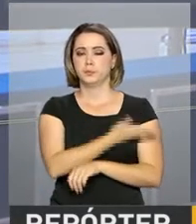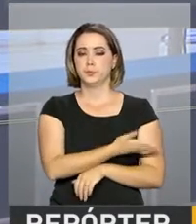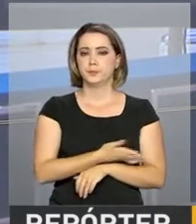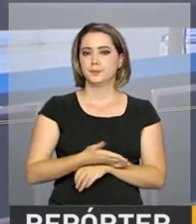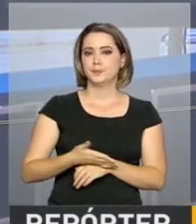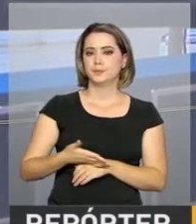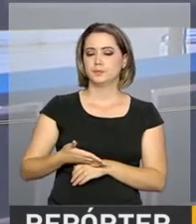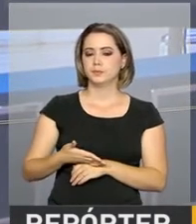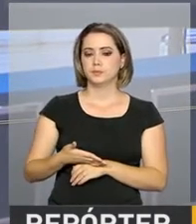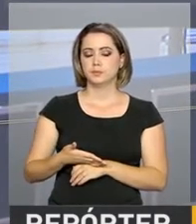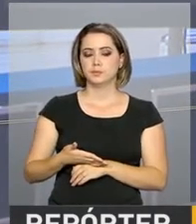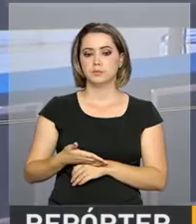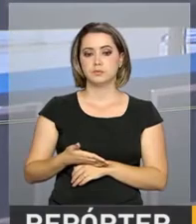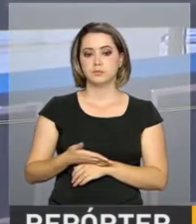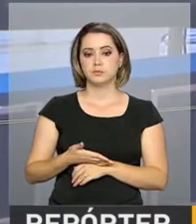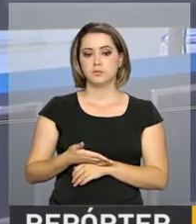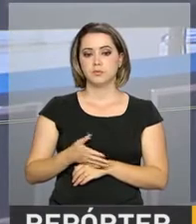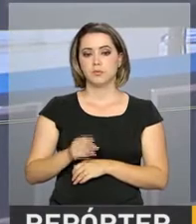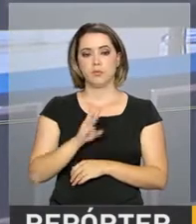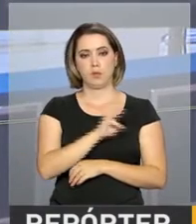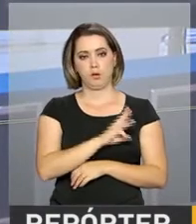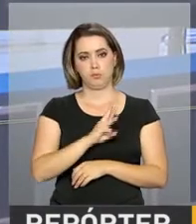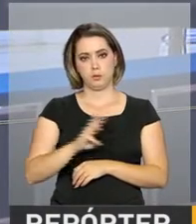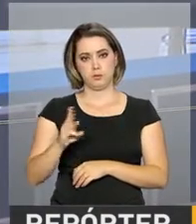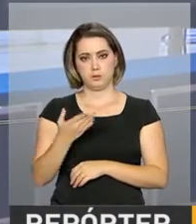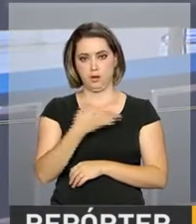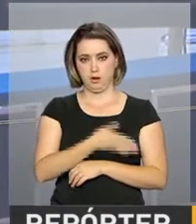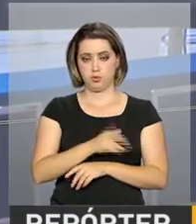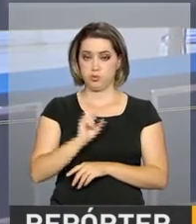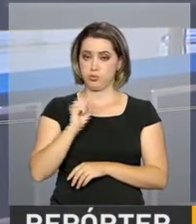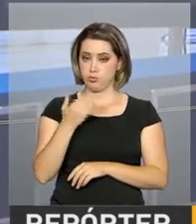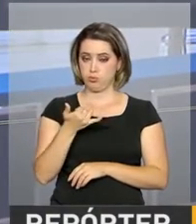Agência Nacional de Aviação Civil o